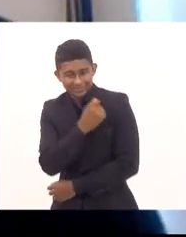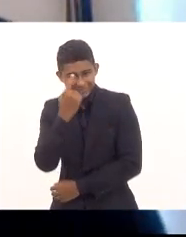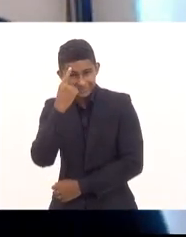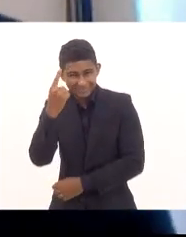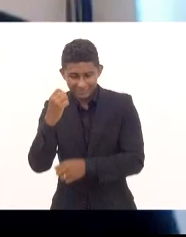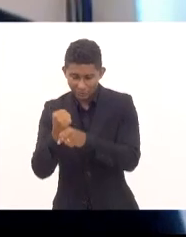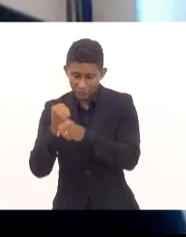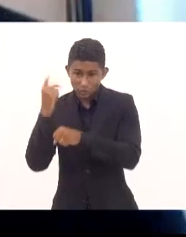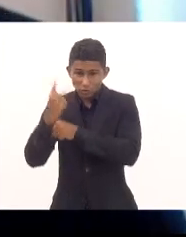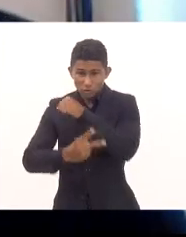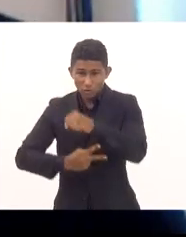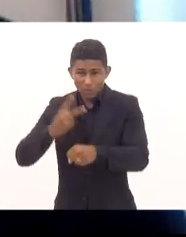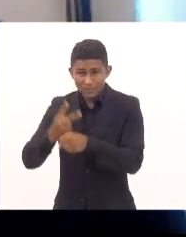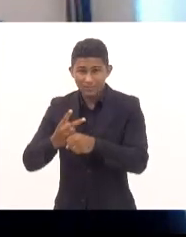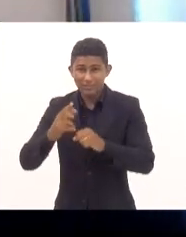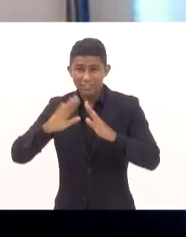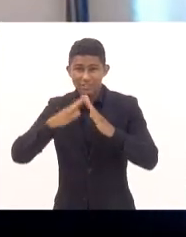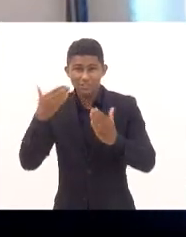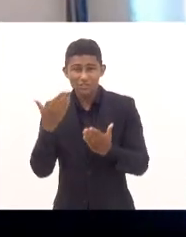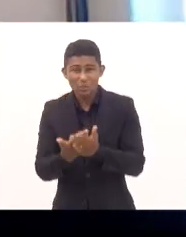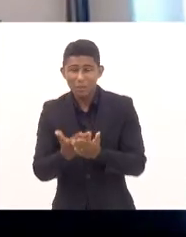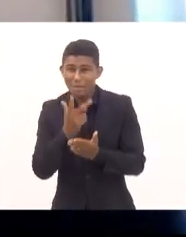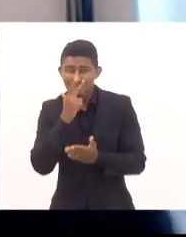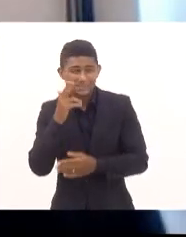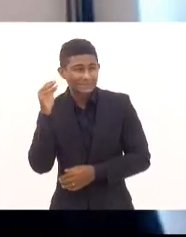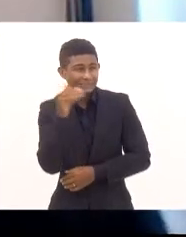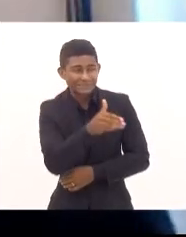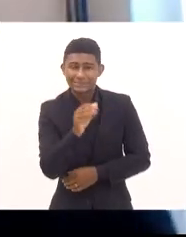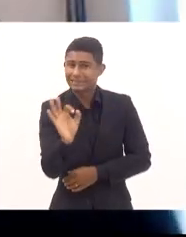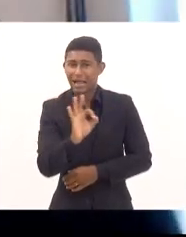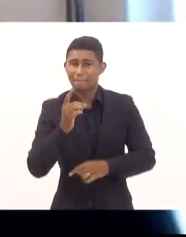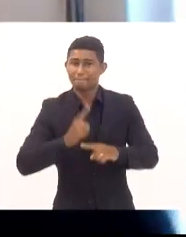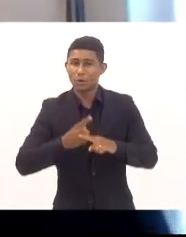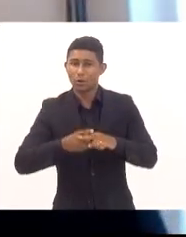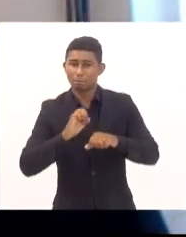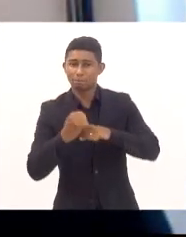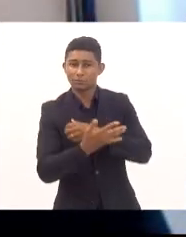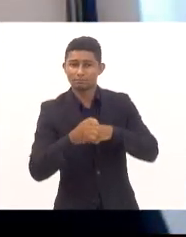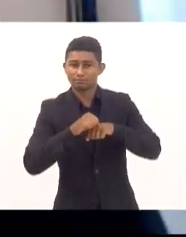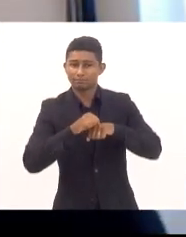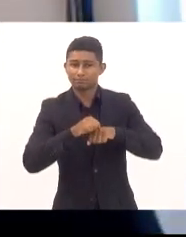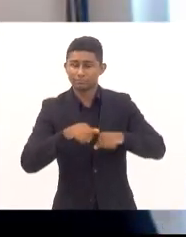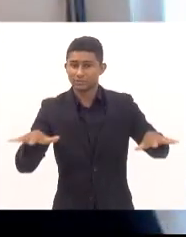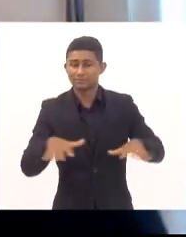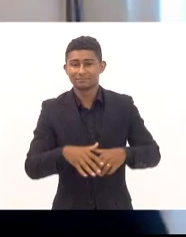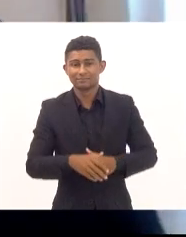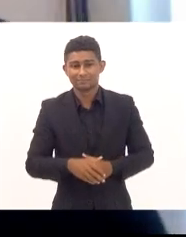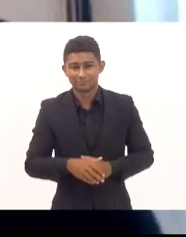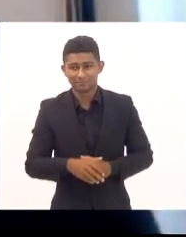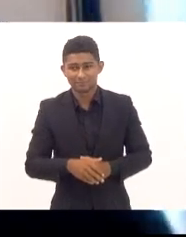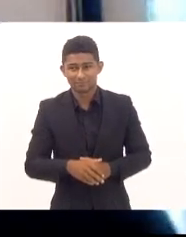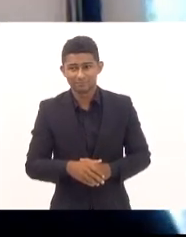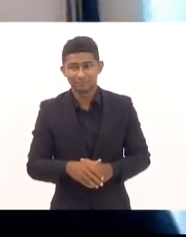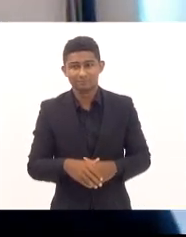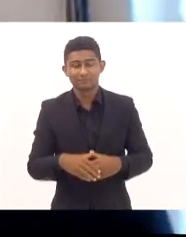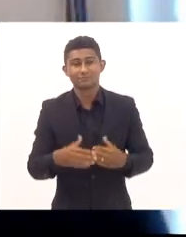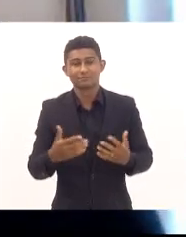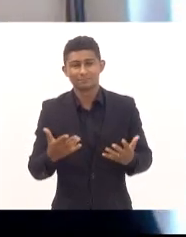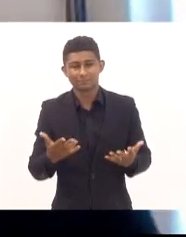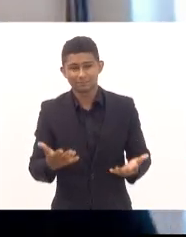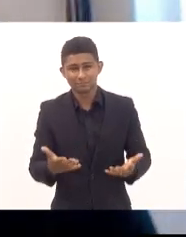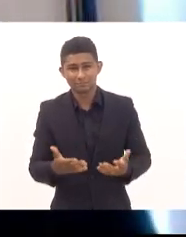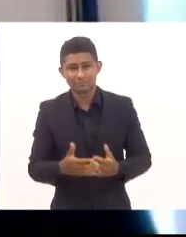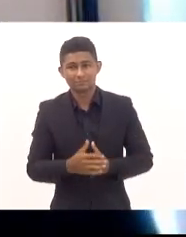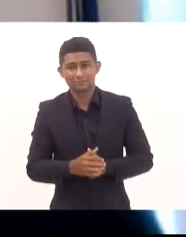de ensino-aprendizagem extremamente impactados, é um absurdo que a resposta da Secretaria de Educação seja salas com 45